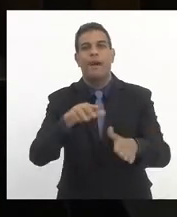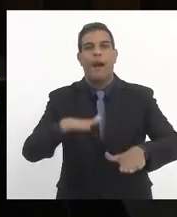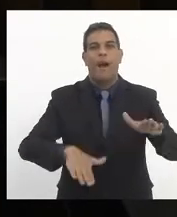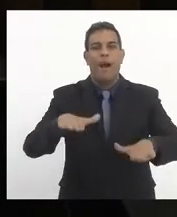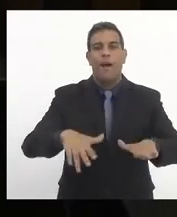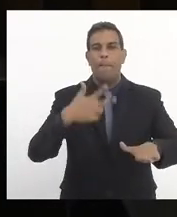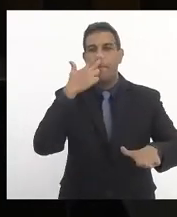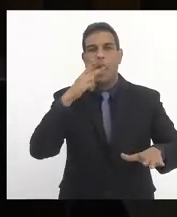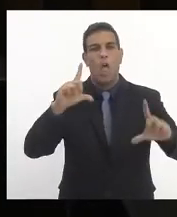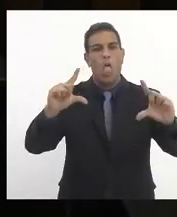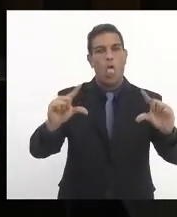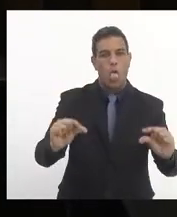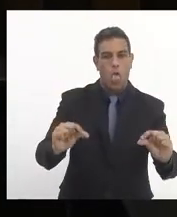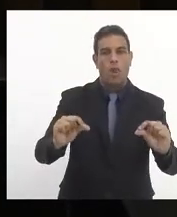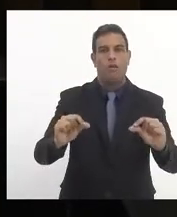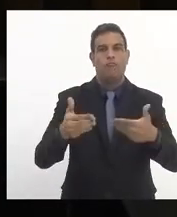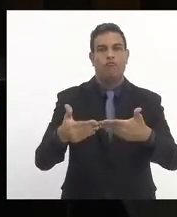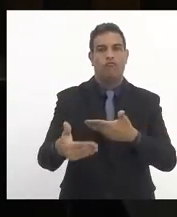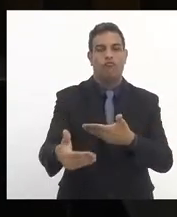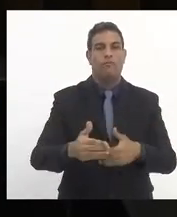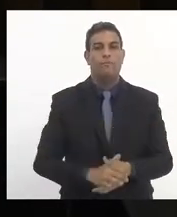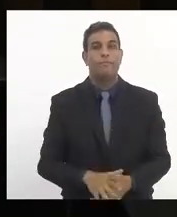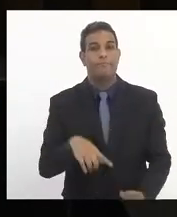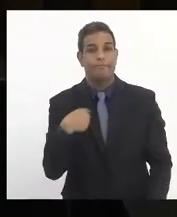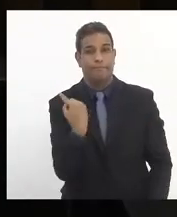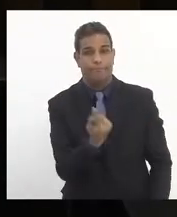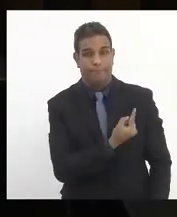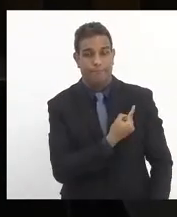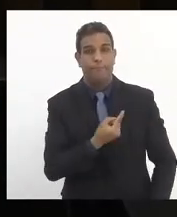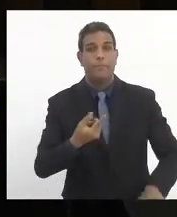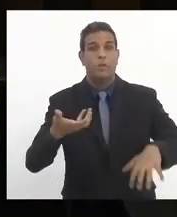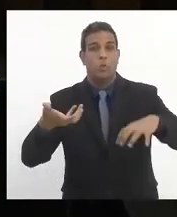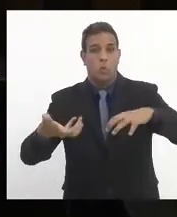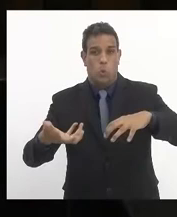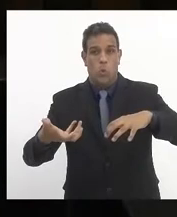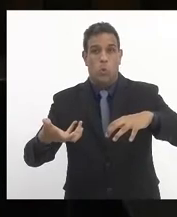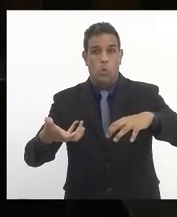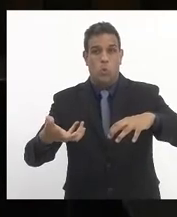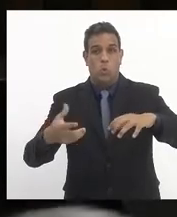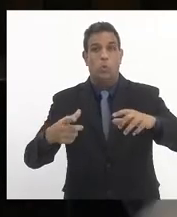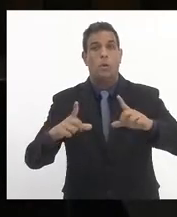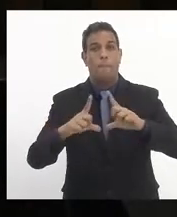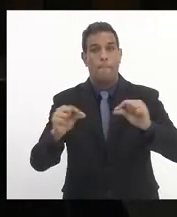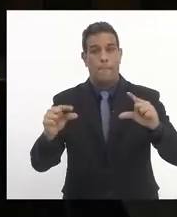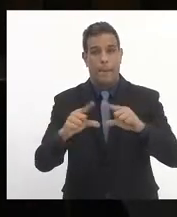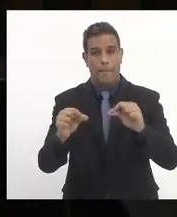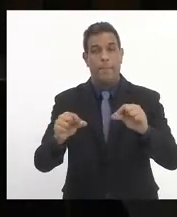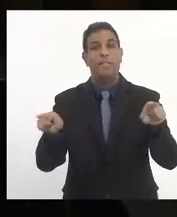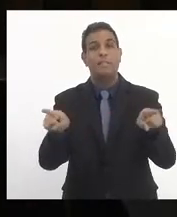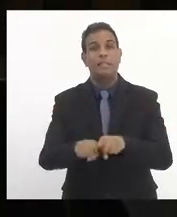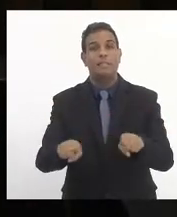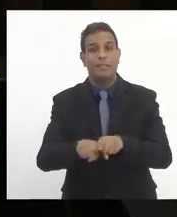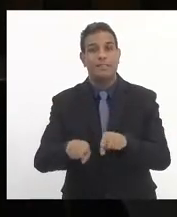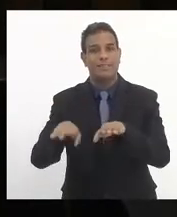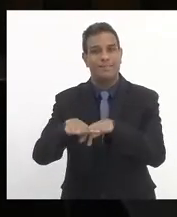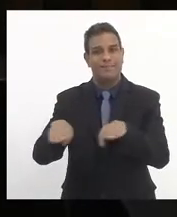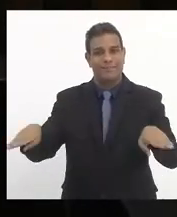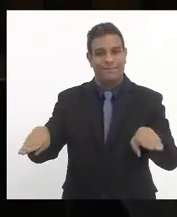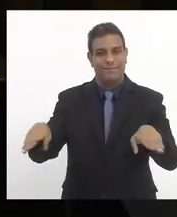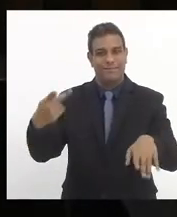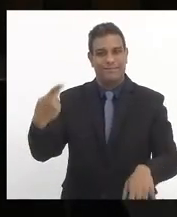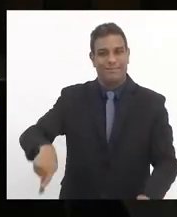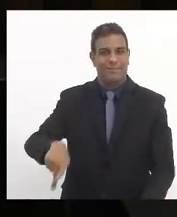mingua mais. E o nosso Congresso Nacional e a bancada do Rio de